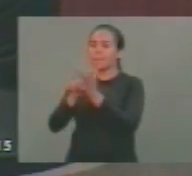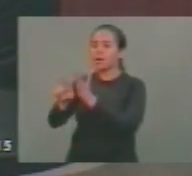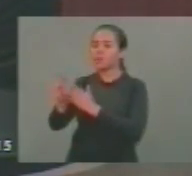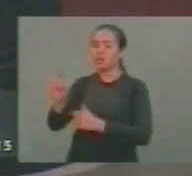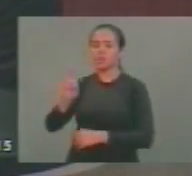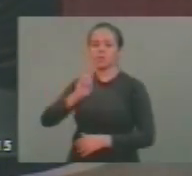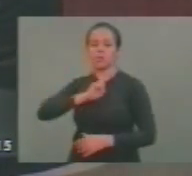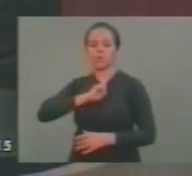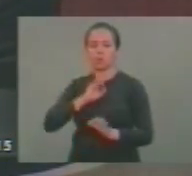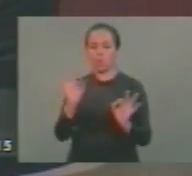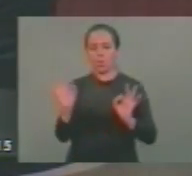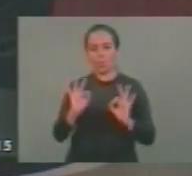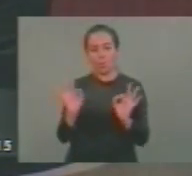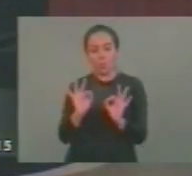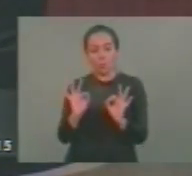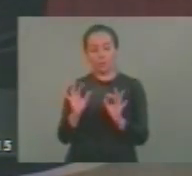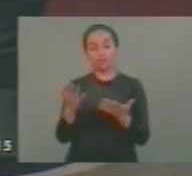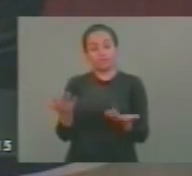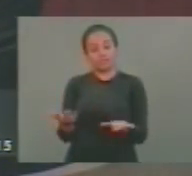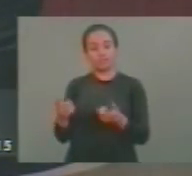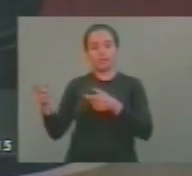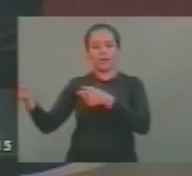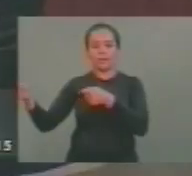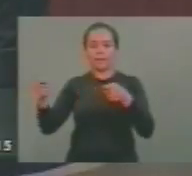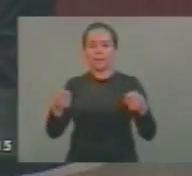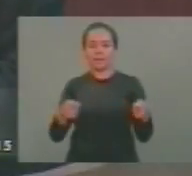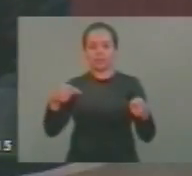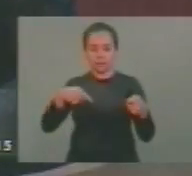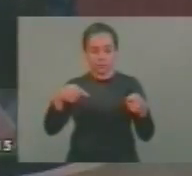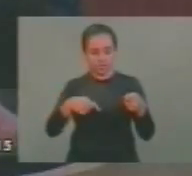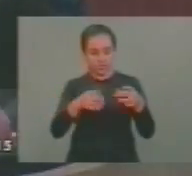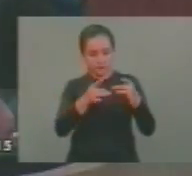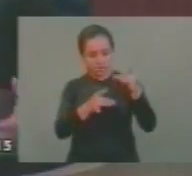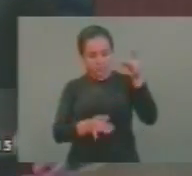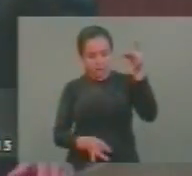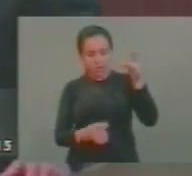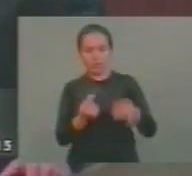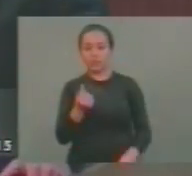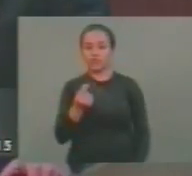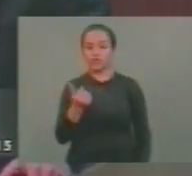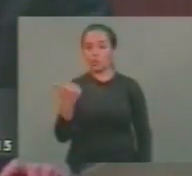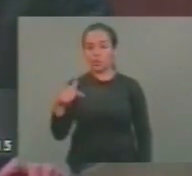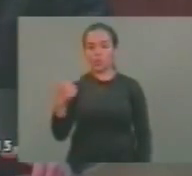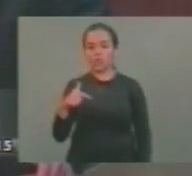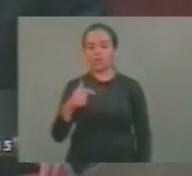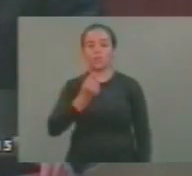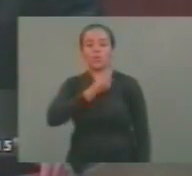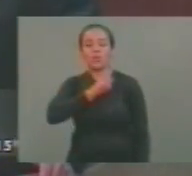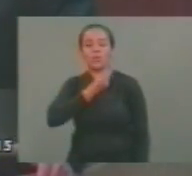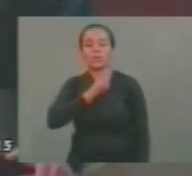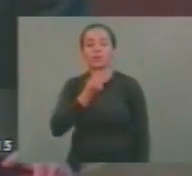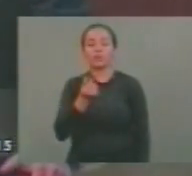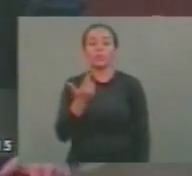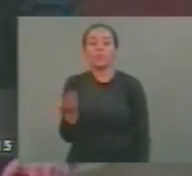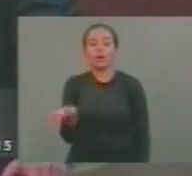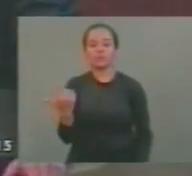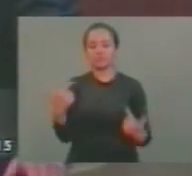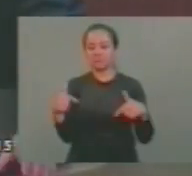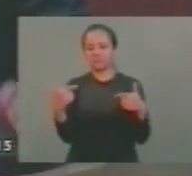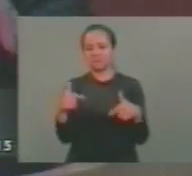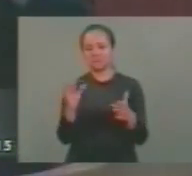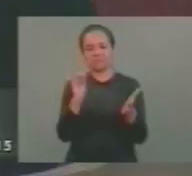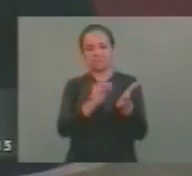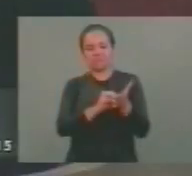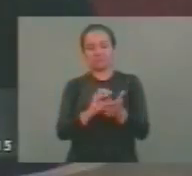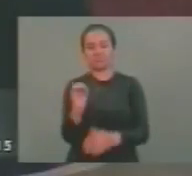e chegaram a avaliar os municípios no que diz respeito à estrutura da cidade para receber o empreendimento educacional.